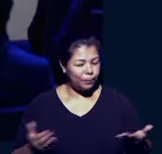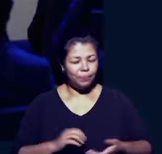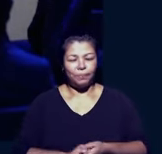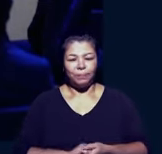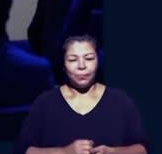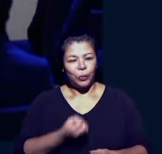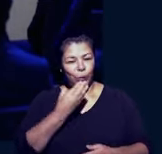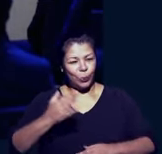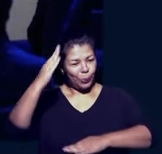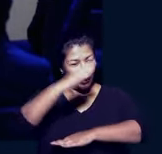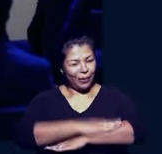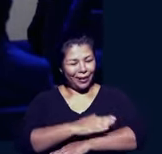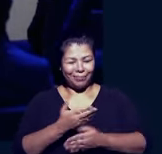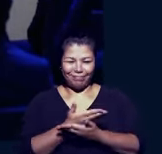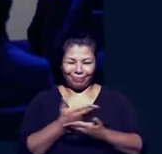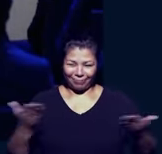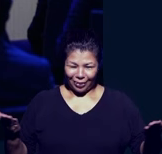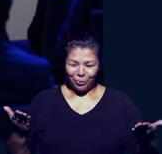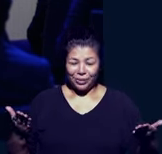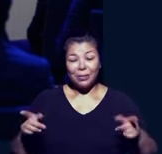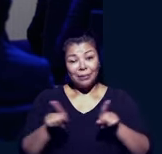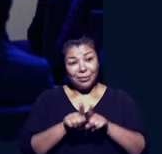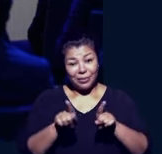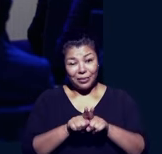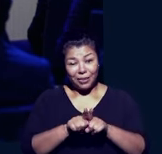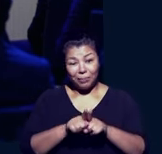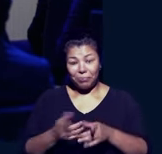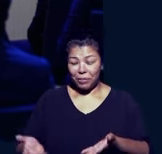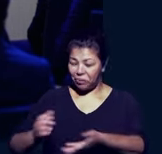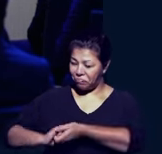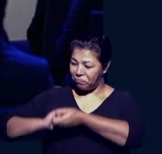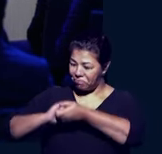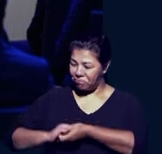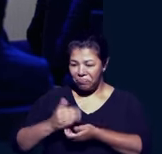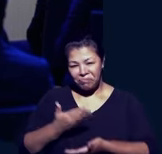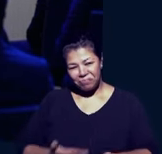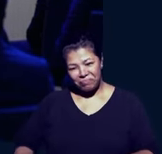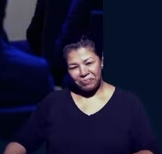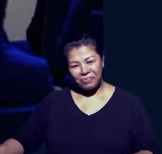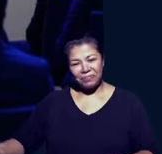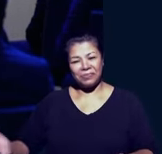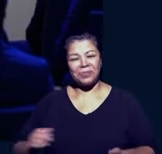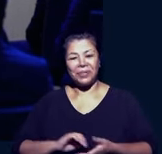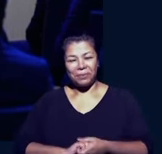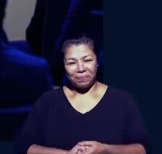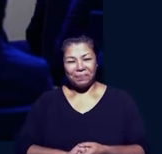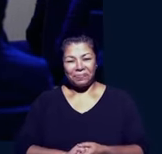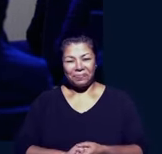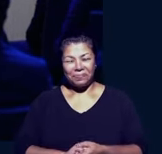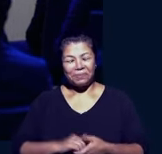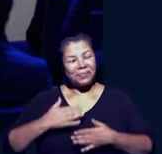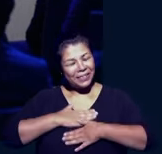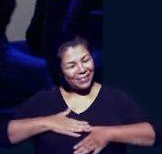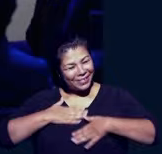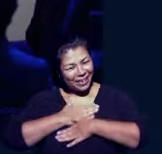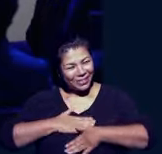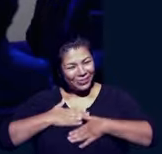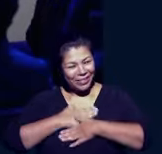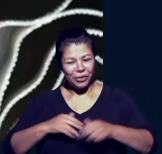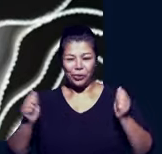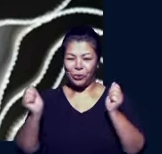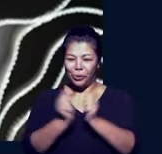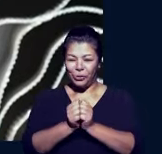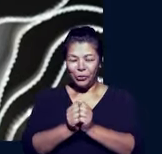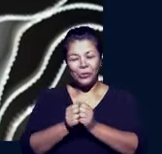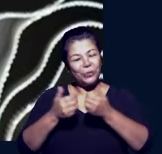bom Boa tarde Fernando queria iniciar cumprimentando os nossos governadores aqui Cláudio Castro Renato Casagrande Élder Barbalho uma satisfação dividir mais uma vez